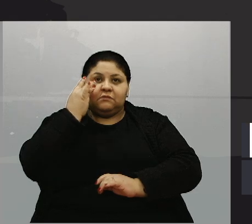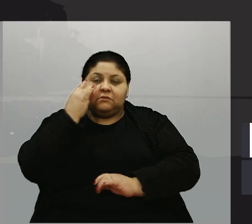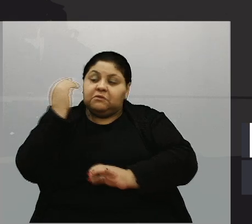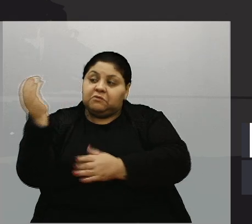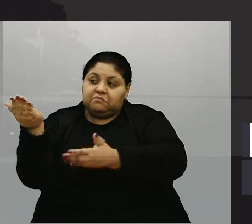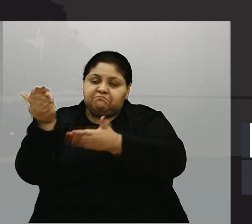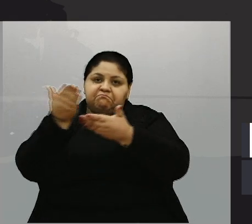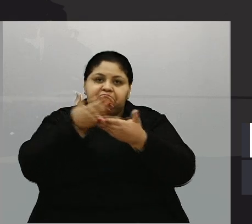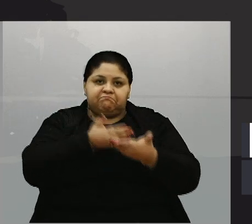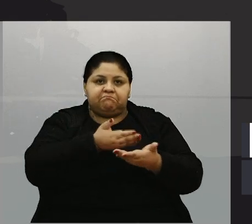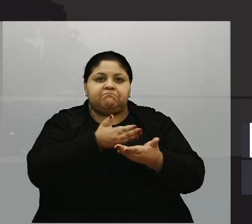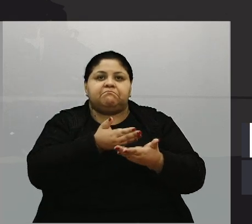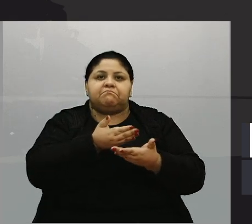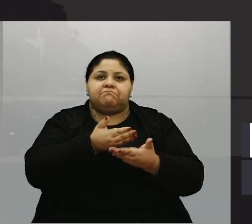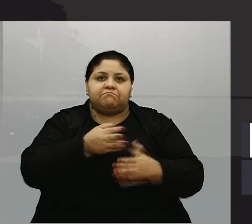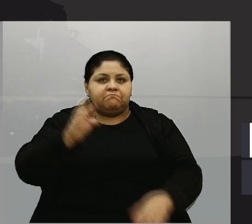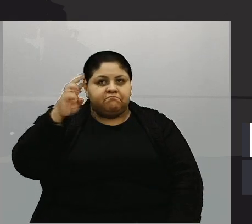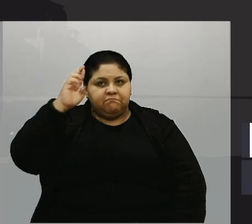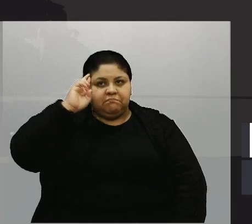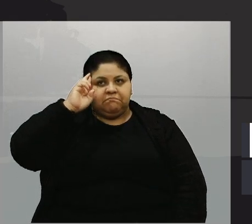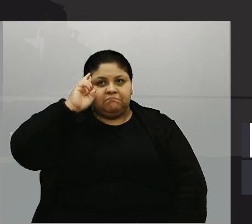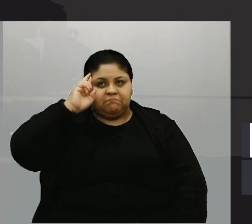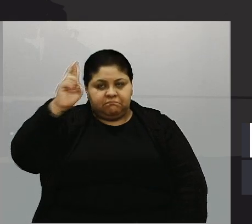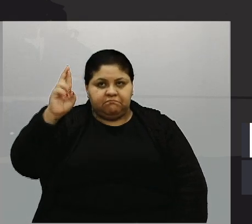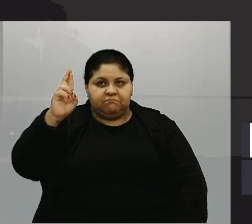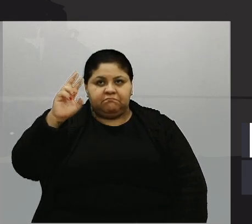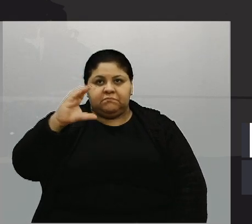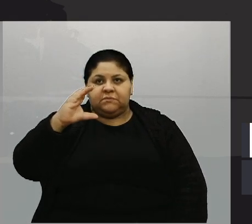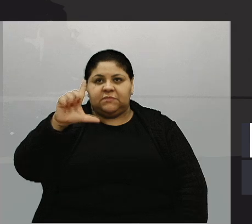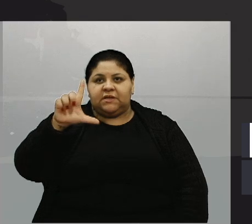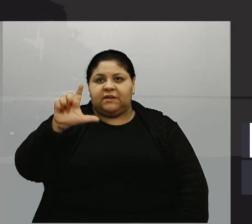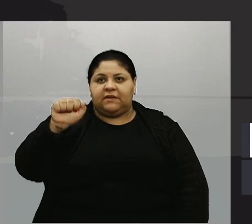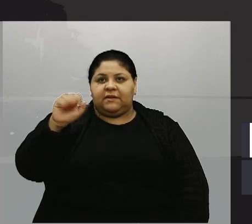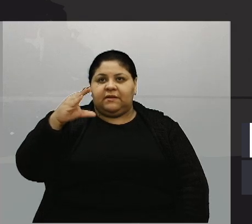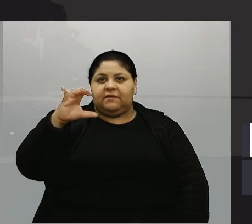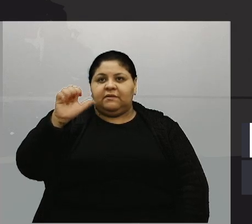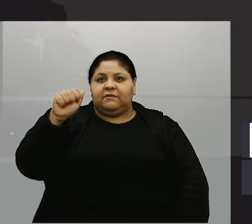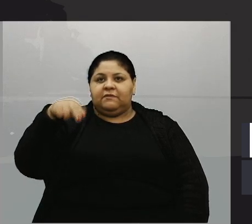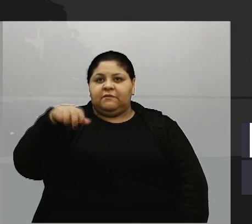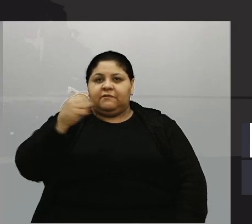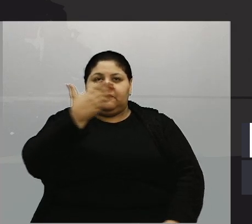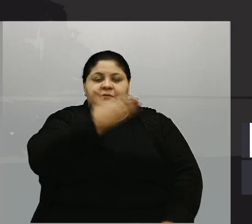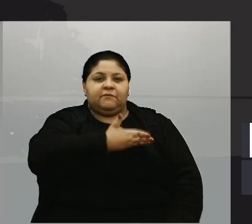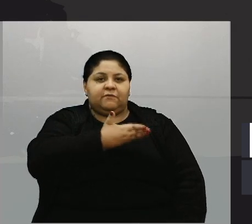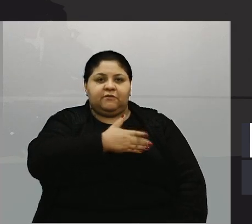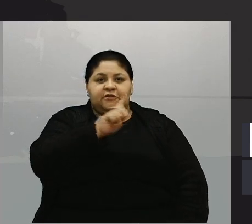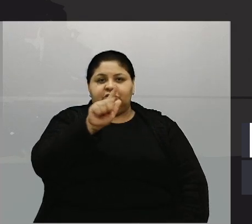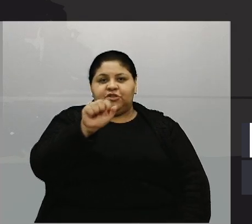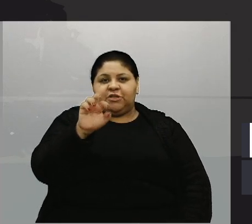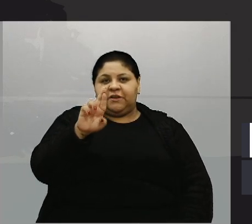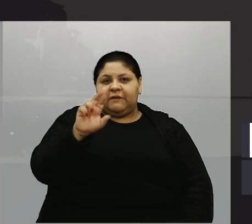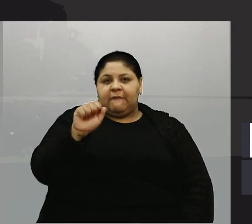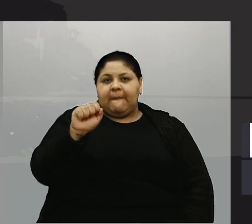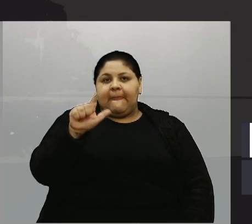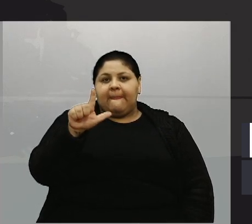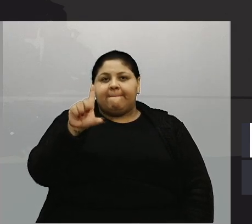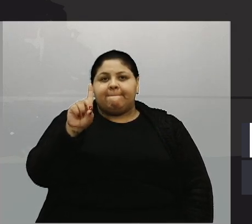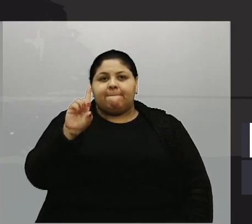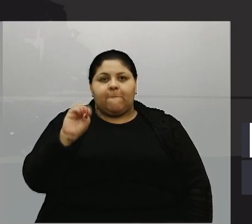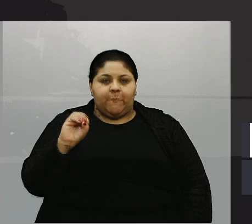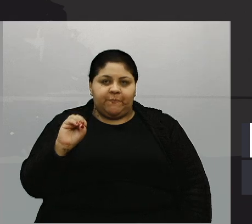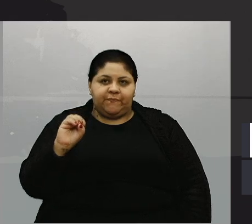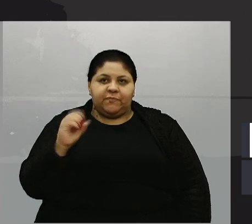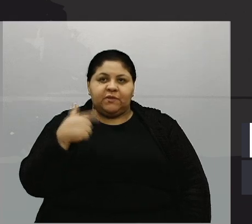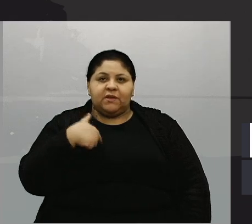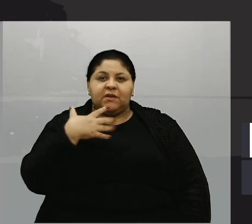recebido pela diretora Cleciane, pelo nosso amigo Geraldo, e